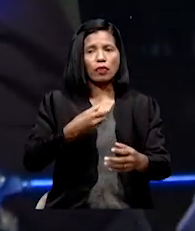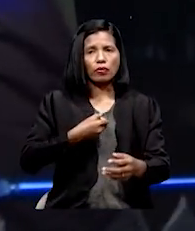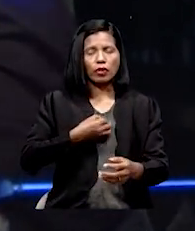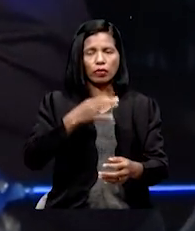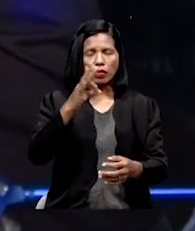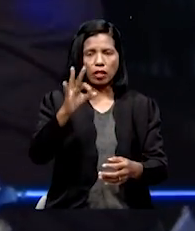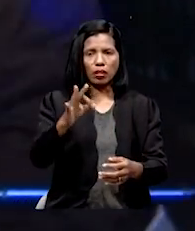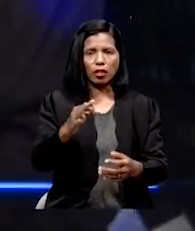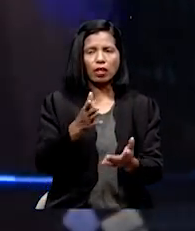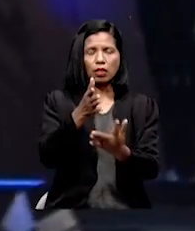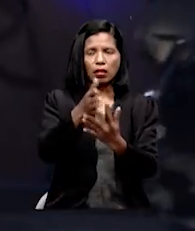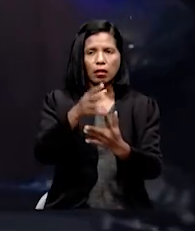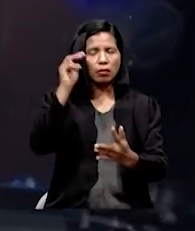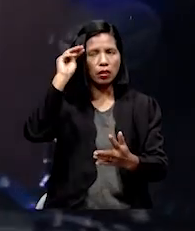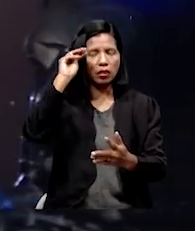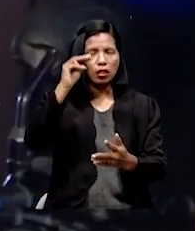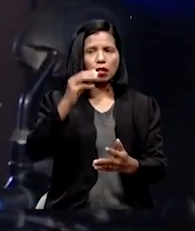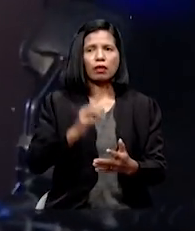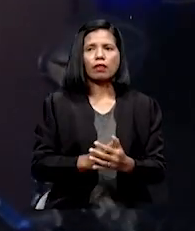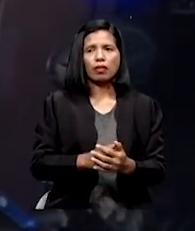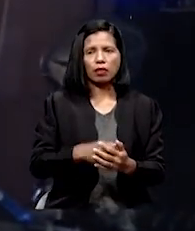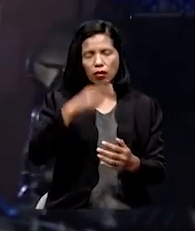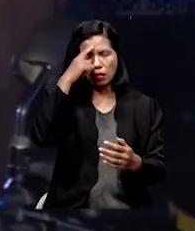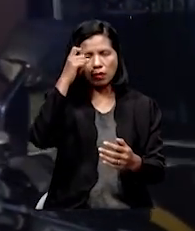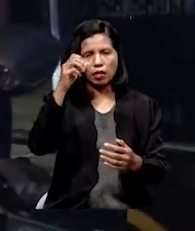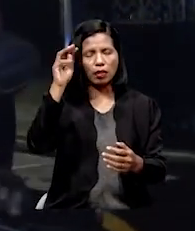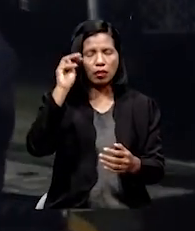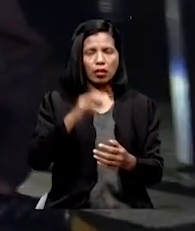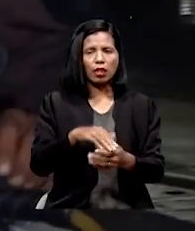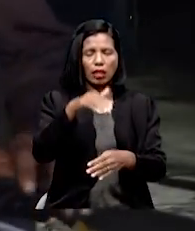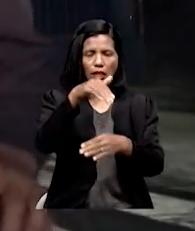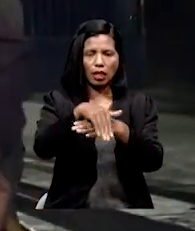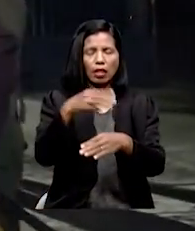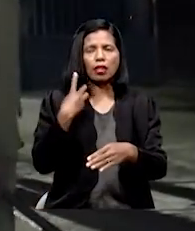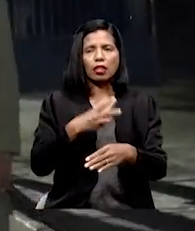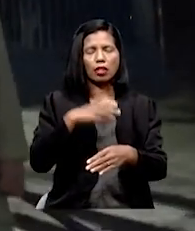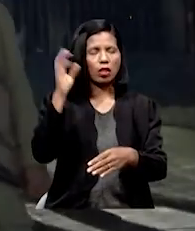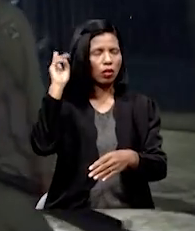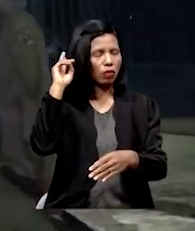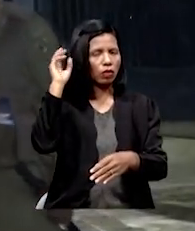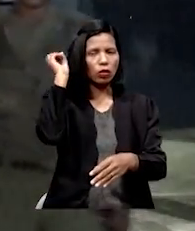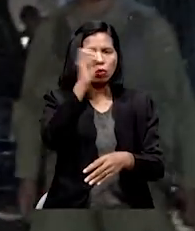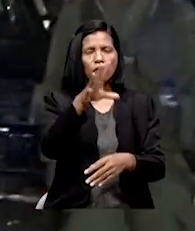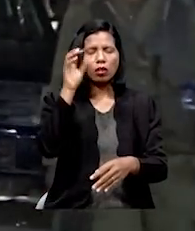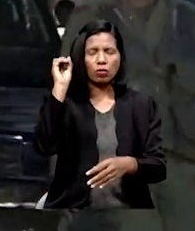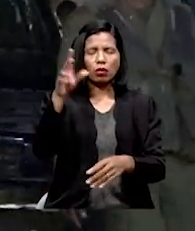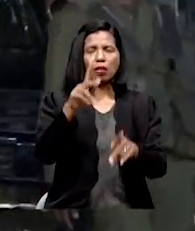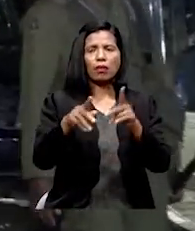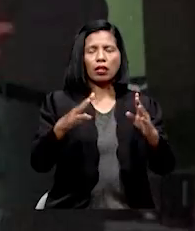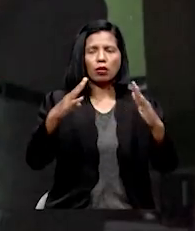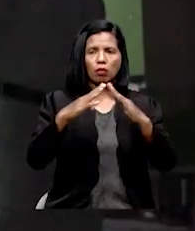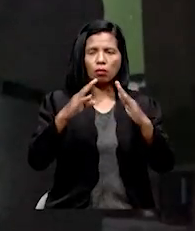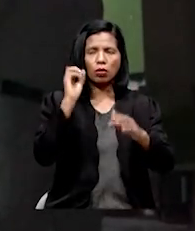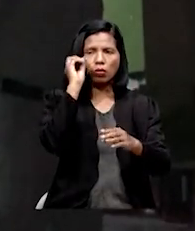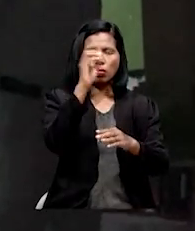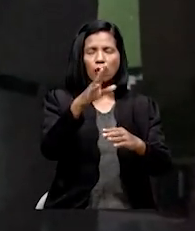ya Ministério Finansa ninian, tamba ya nema si tsong kalon ita rona tuda mos ya, emanuma tuda mos kareta sira ya,